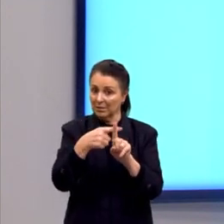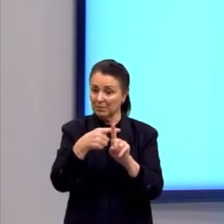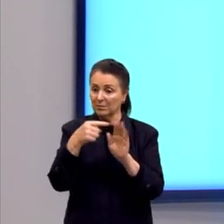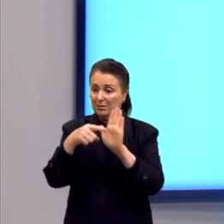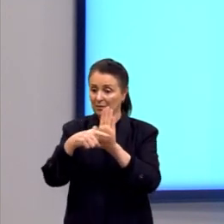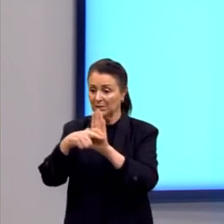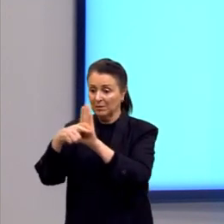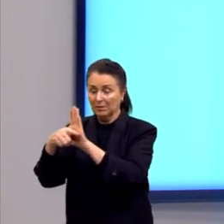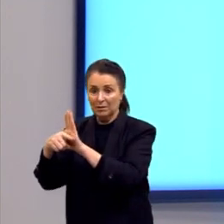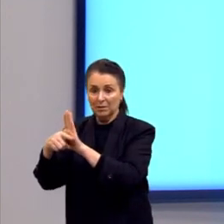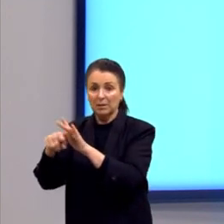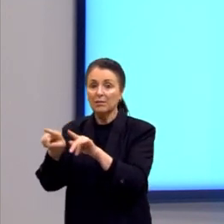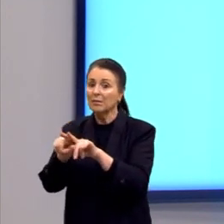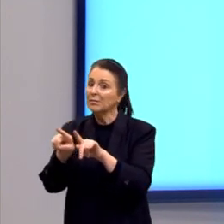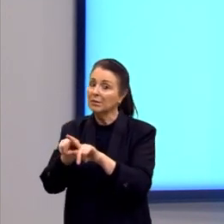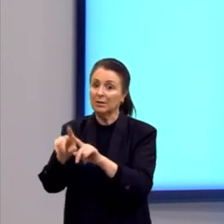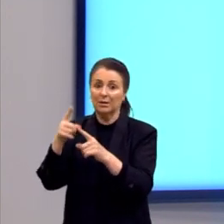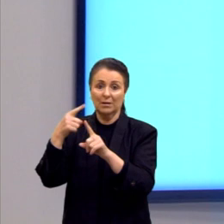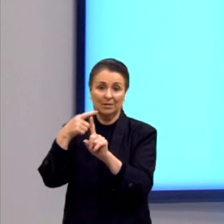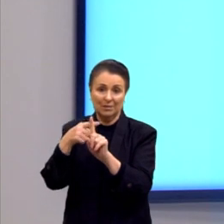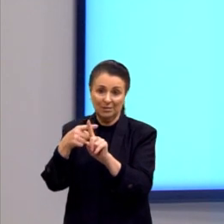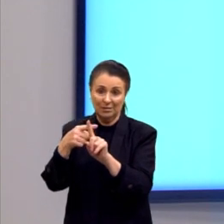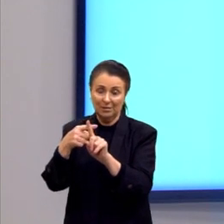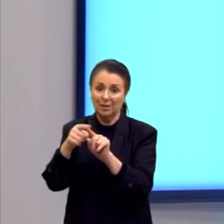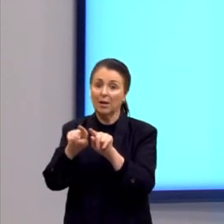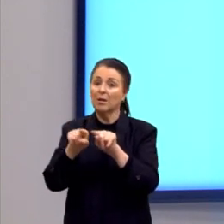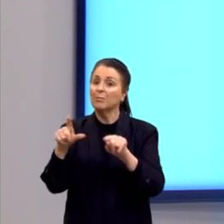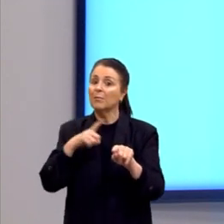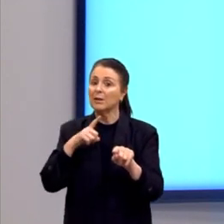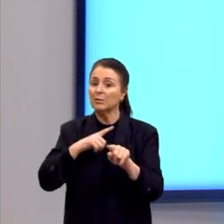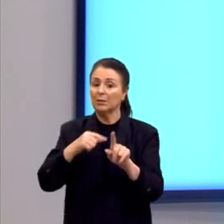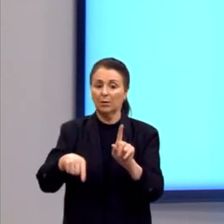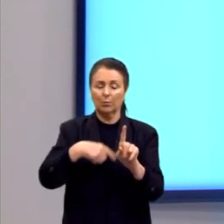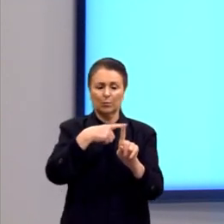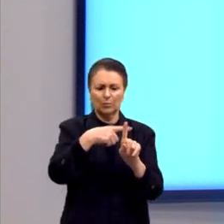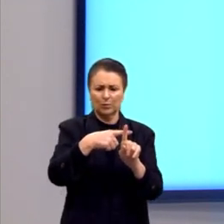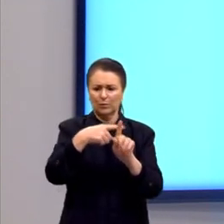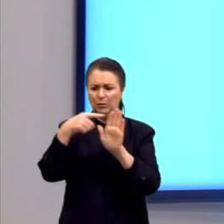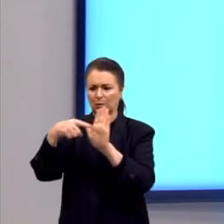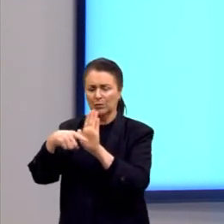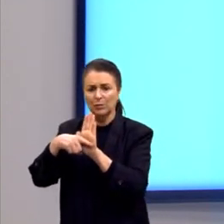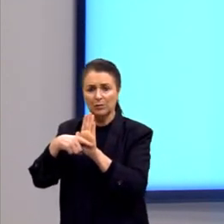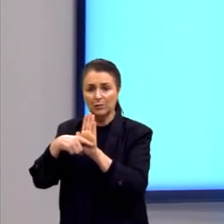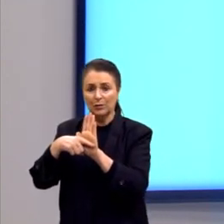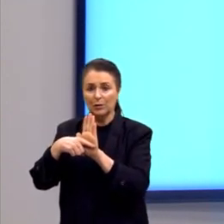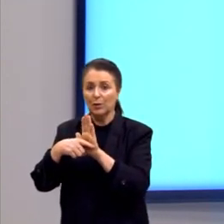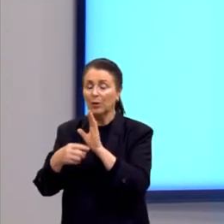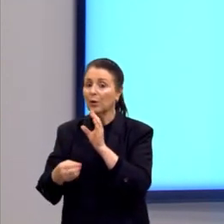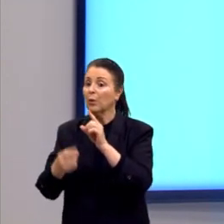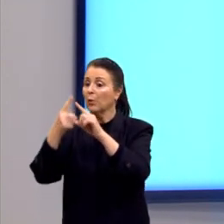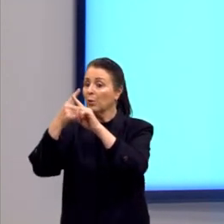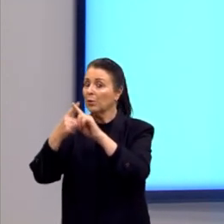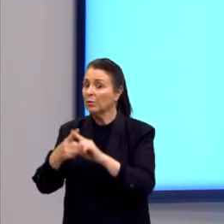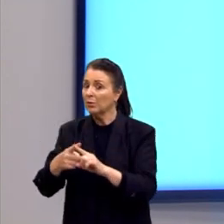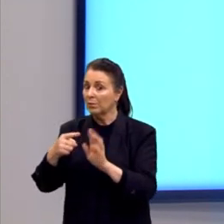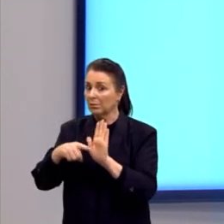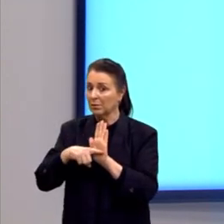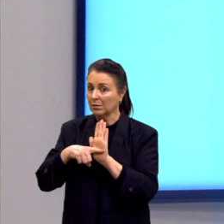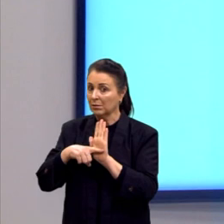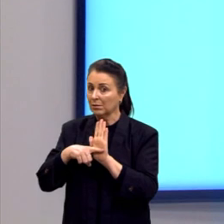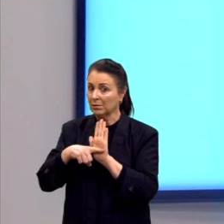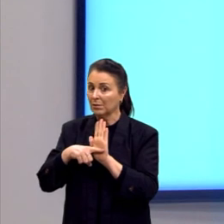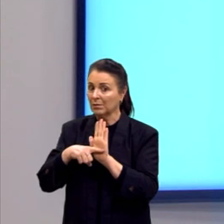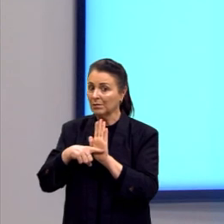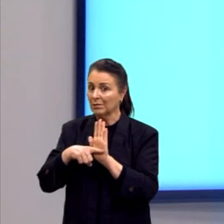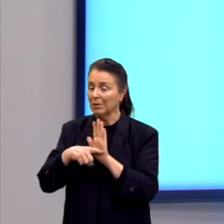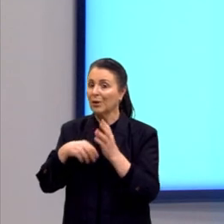negativos também resulta em mais mas quando nós temos um positivo e um negativo o produto entre eles é menos